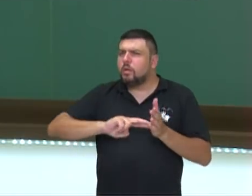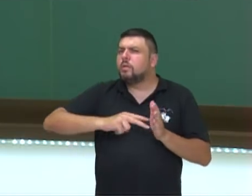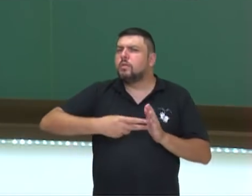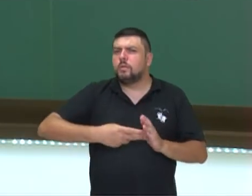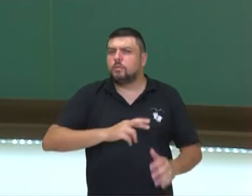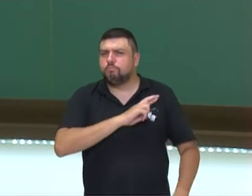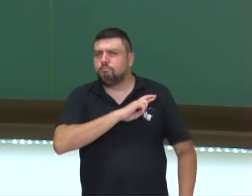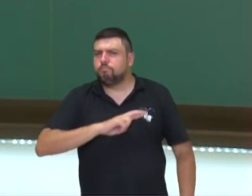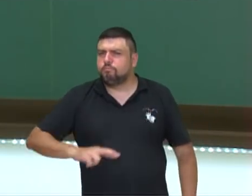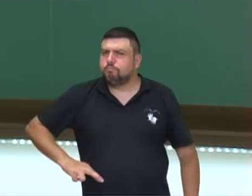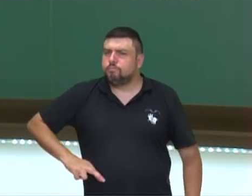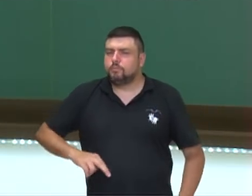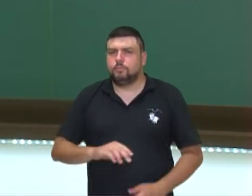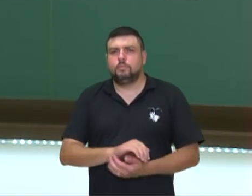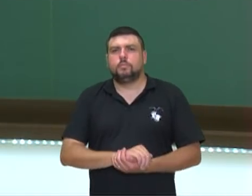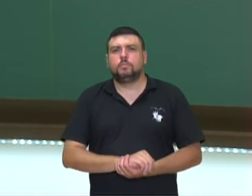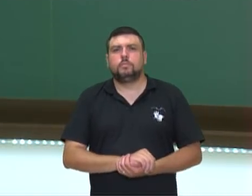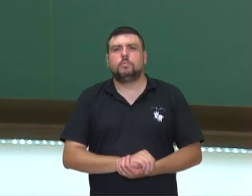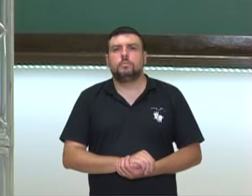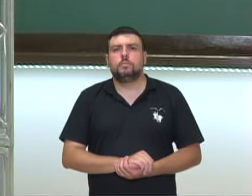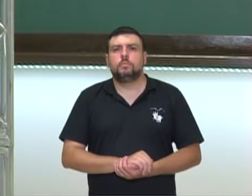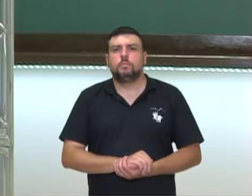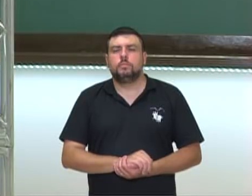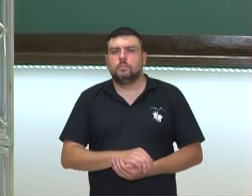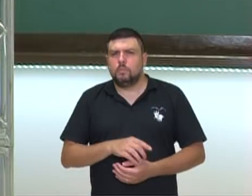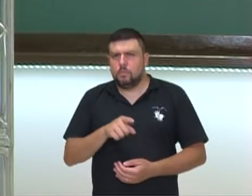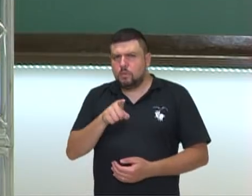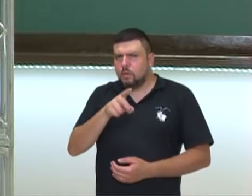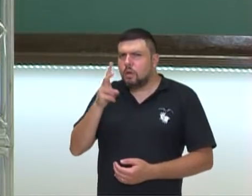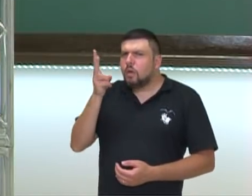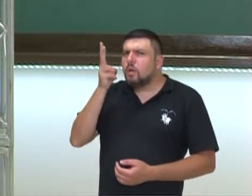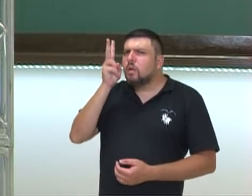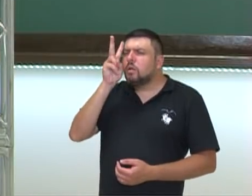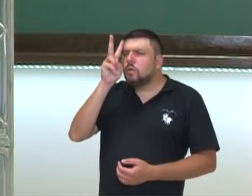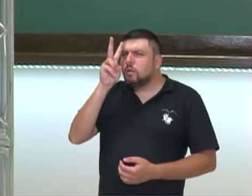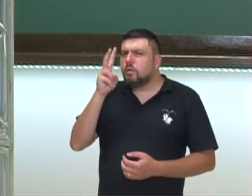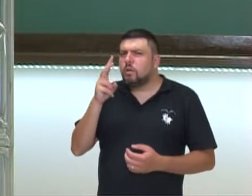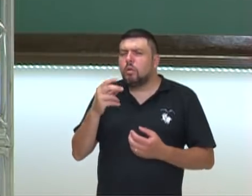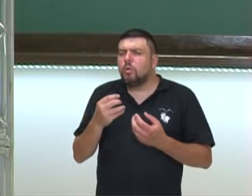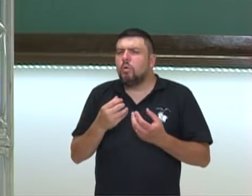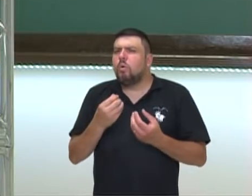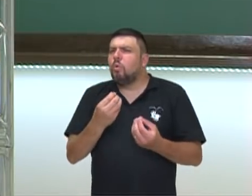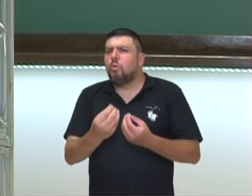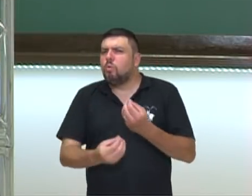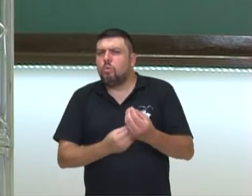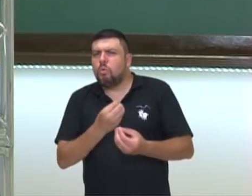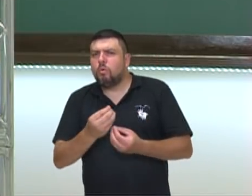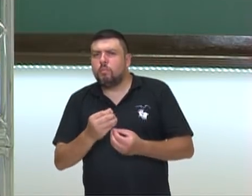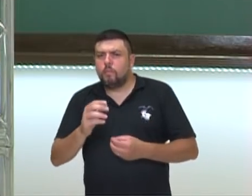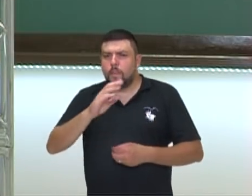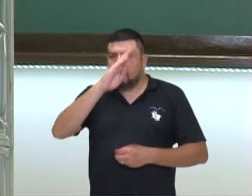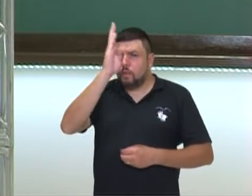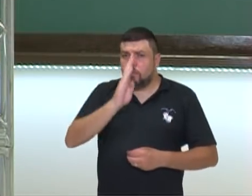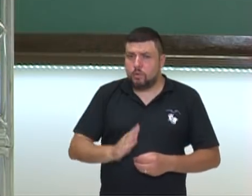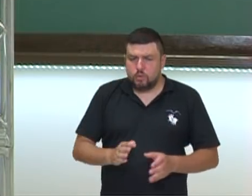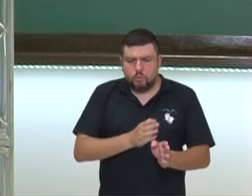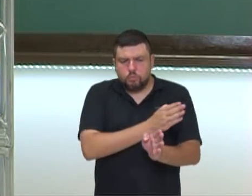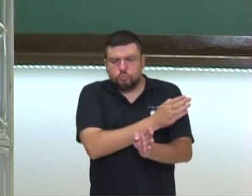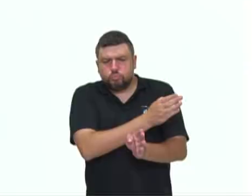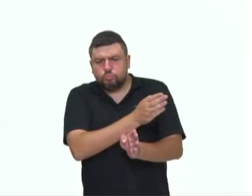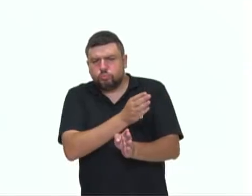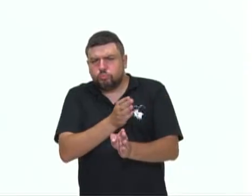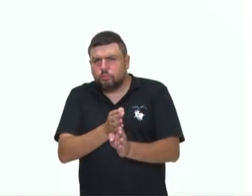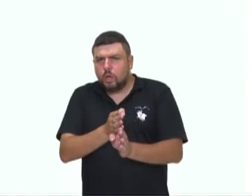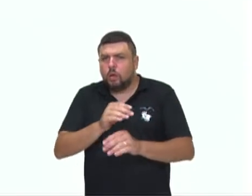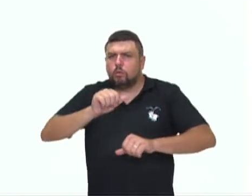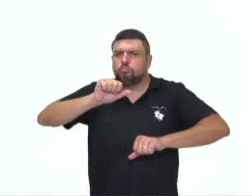república? E ainda, você lembra de que maneira o Brasil se tornou uma república? De que maneira